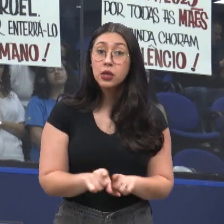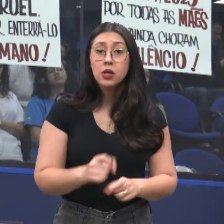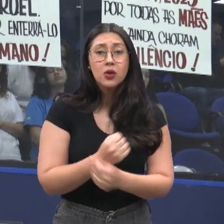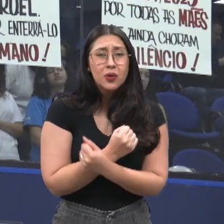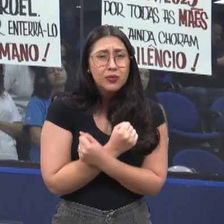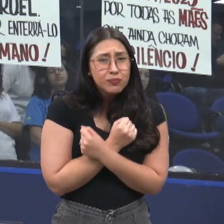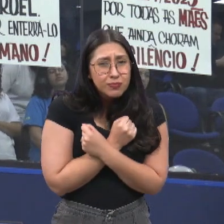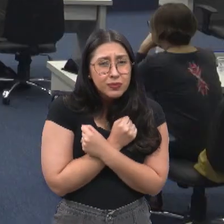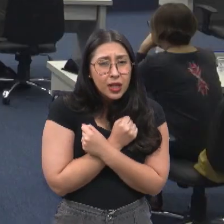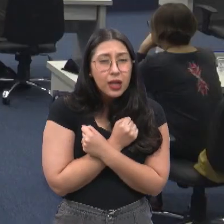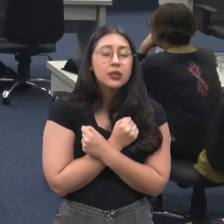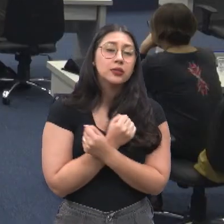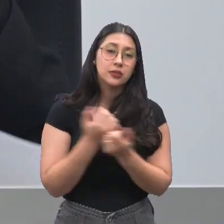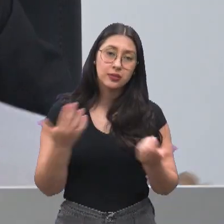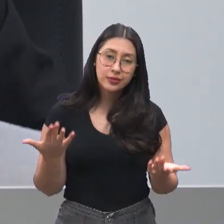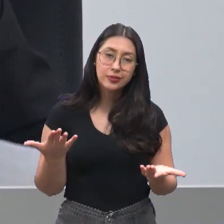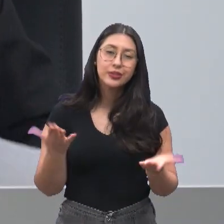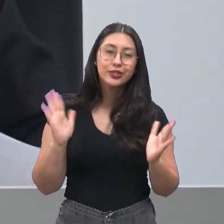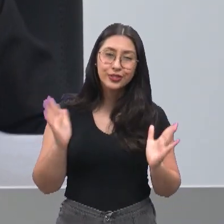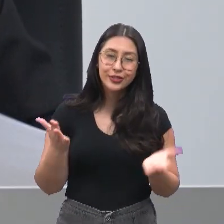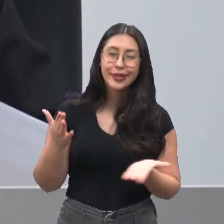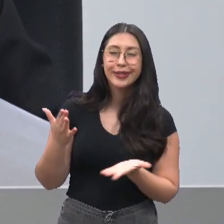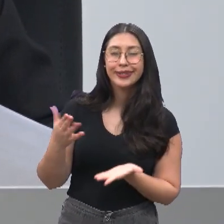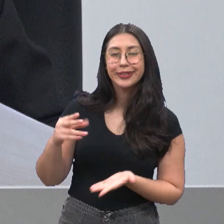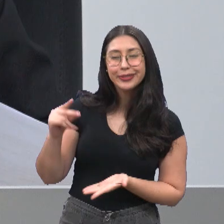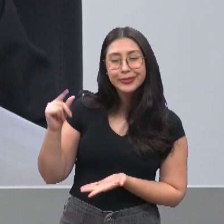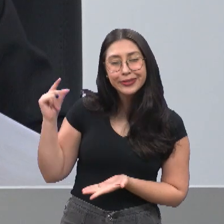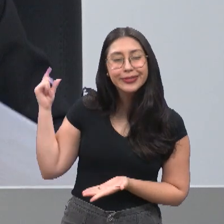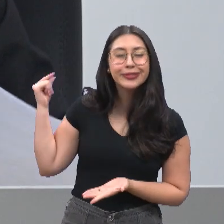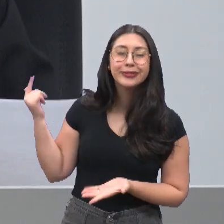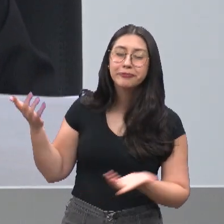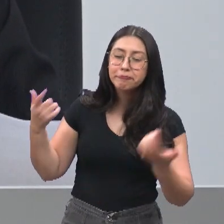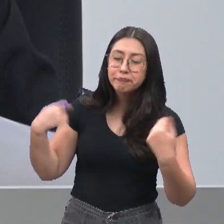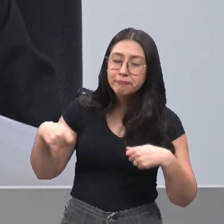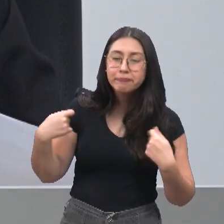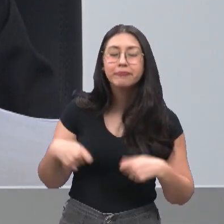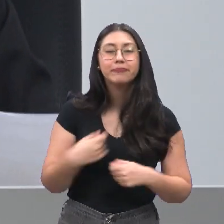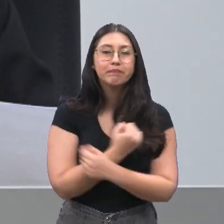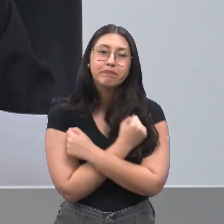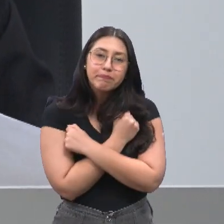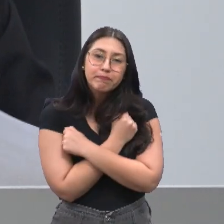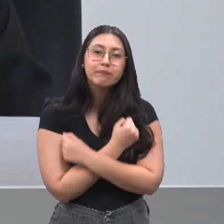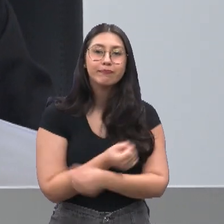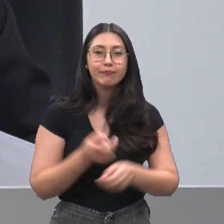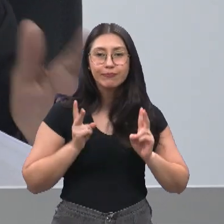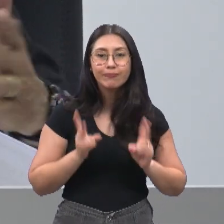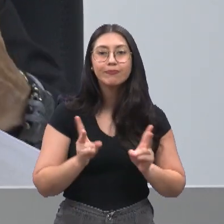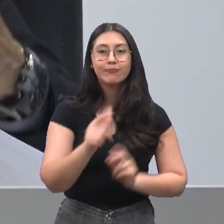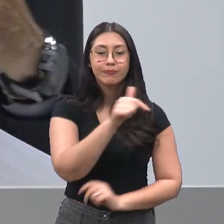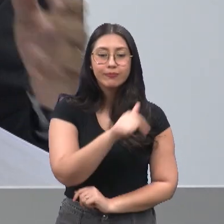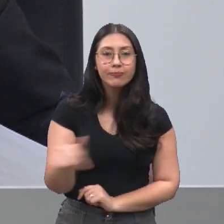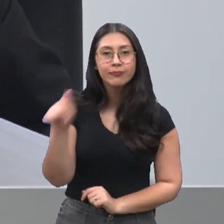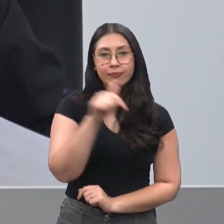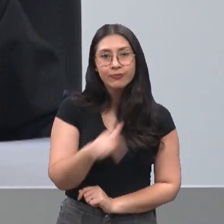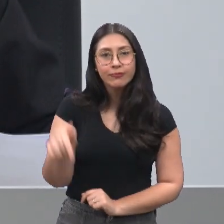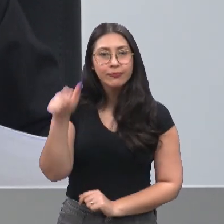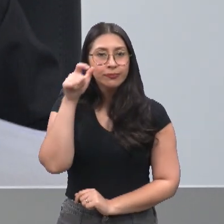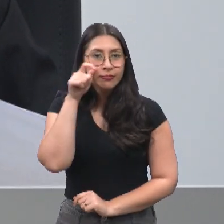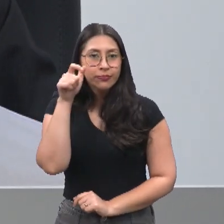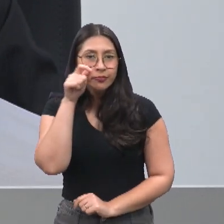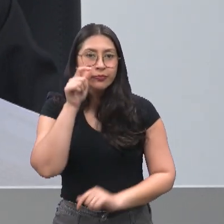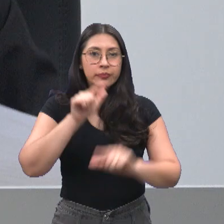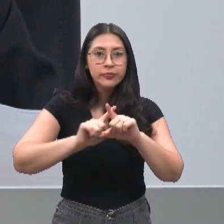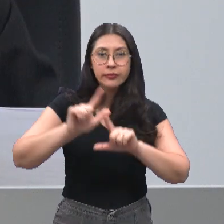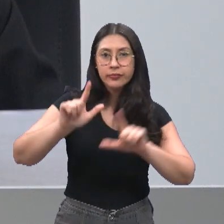estou devendo há vários dias, uma pessoa que vive, toda semana vê a TV Câmara, vê os vereadores, a